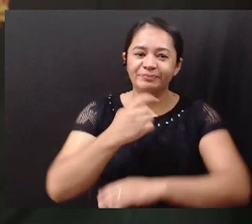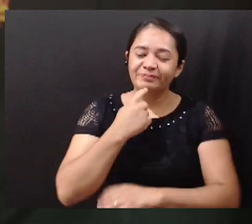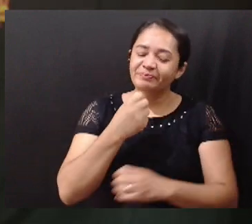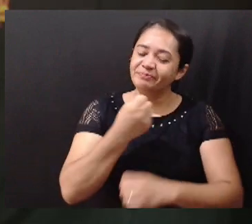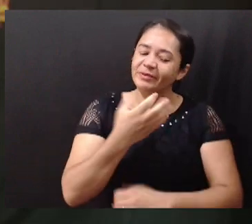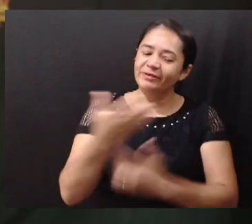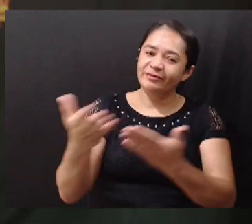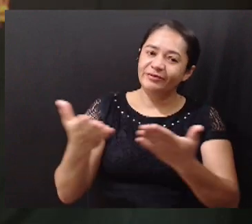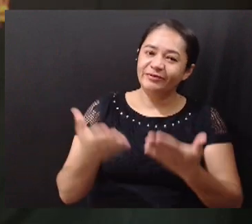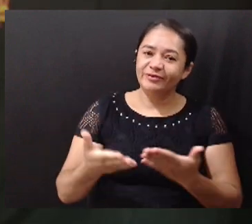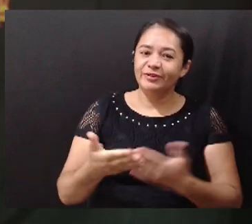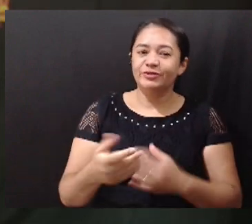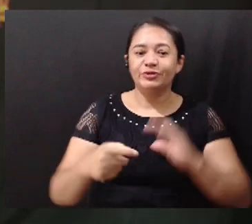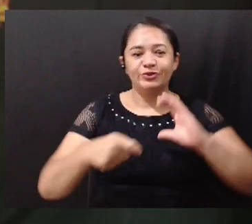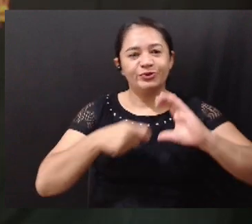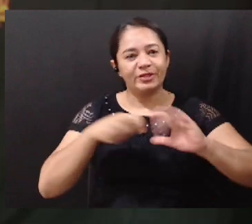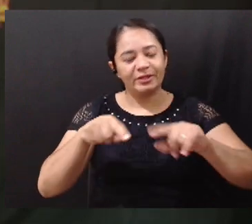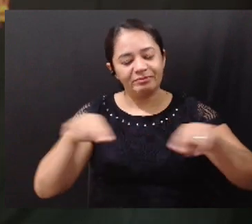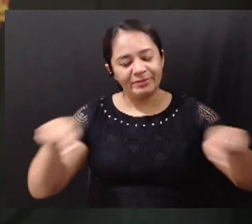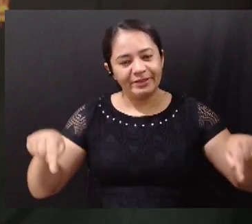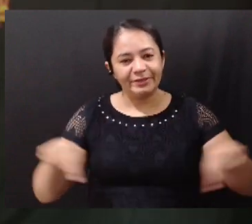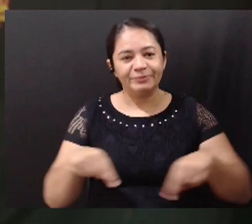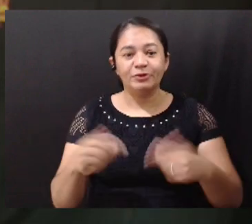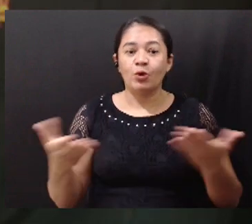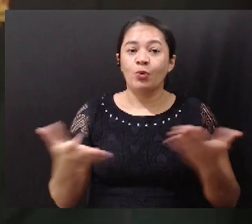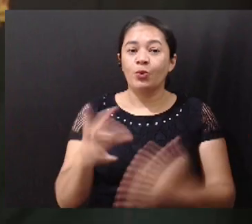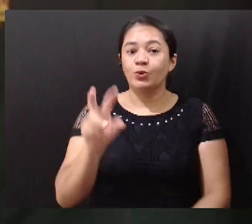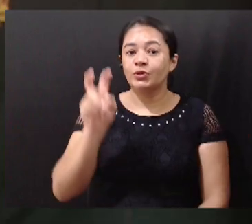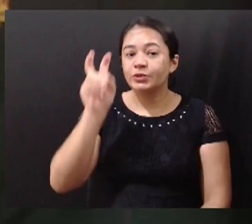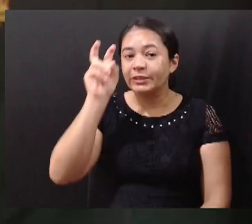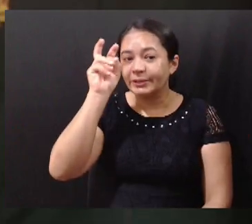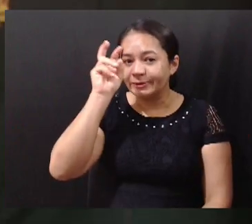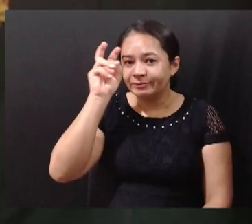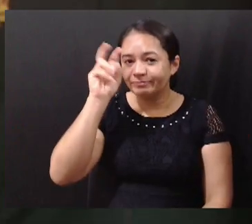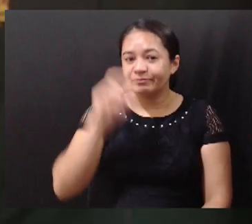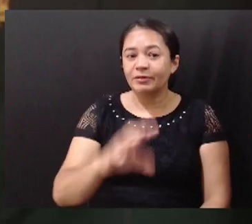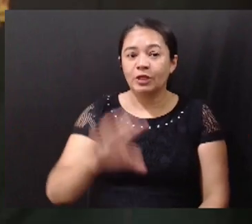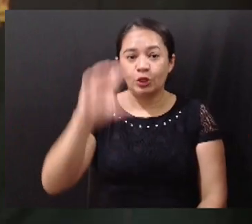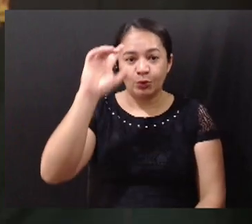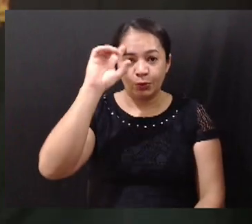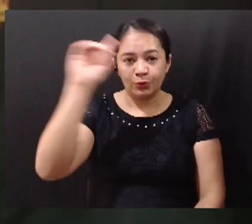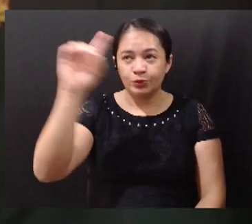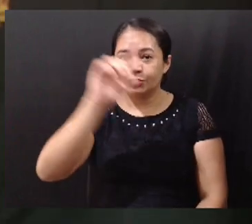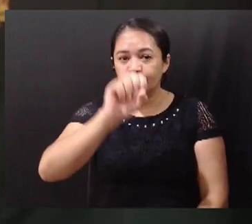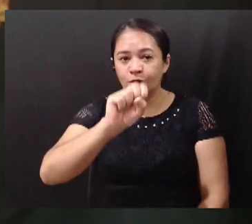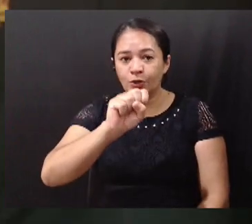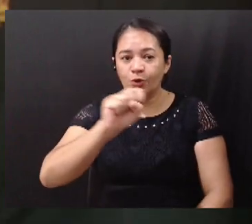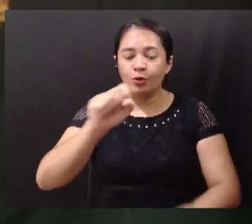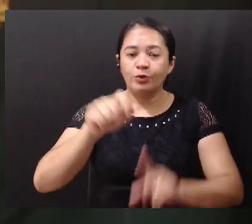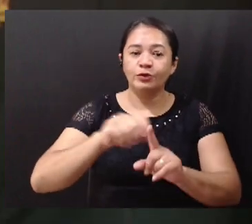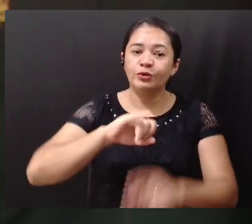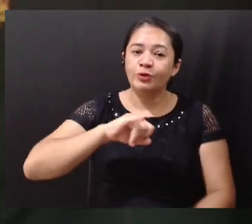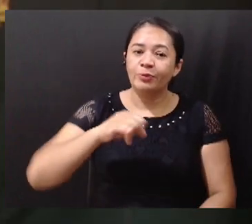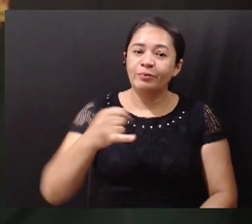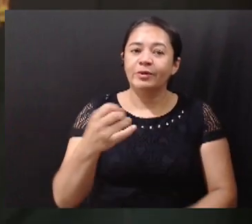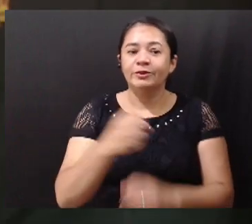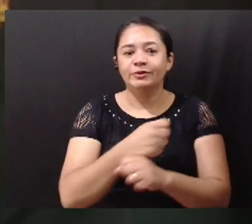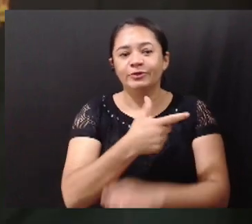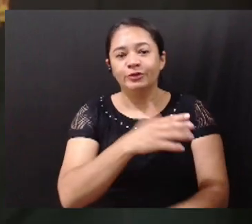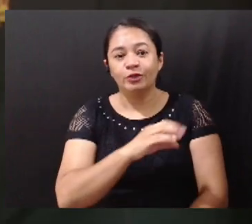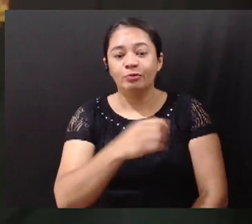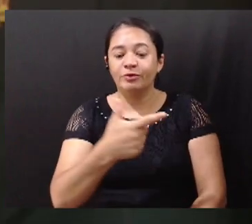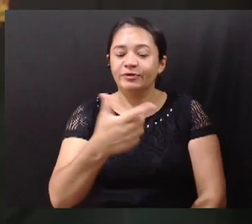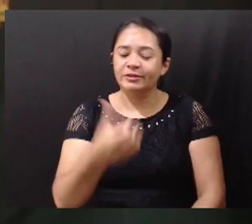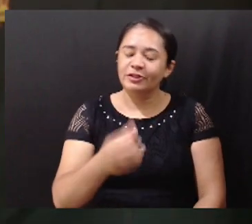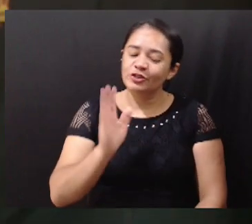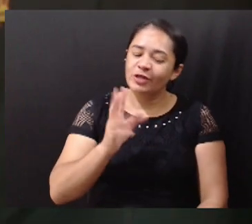um Estúdio Câmara, hoje quinta-feira, dia 8 de janeiro de 2026. Já é quinta-feira, né? Estamos vencendo